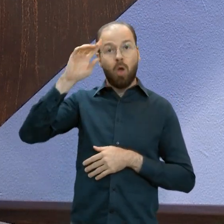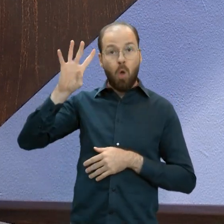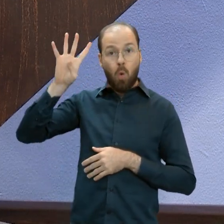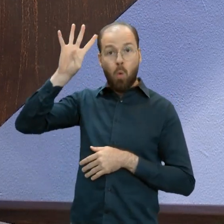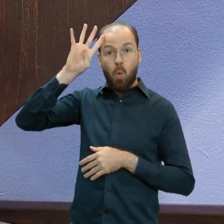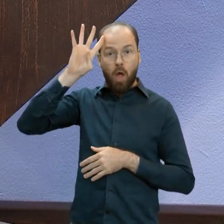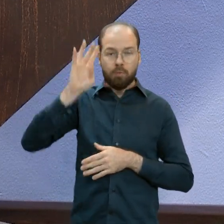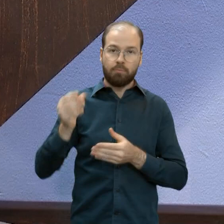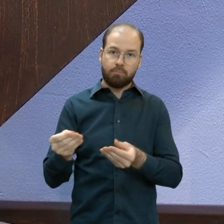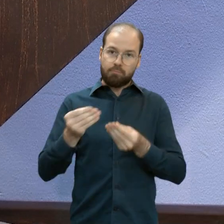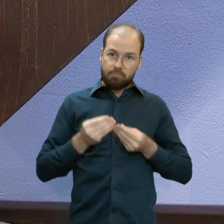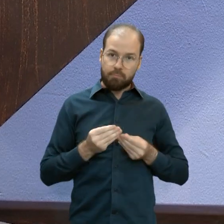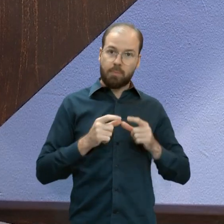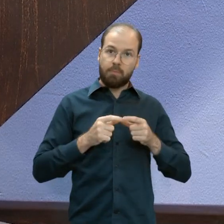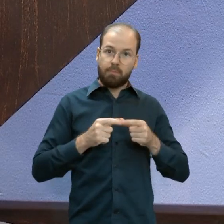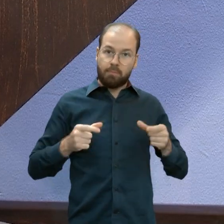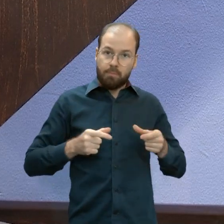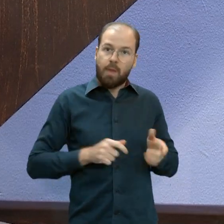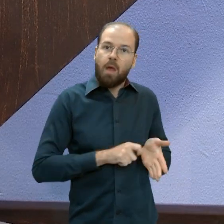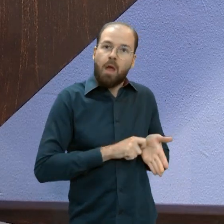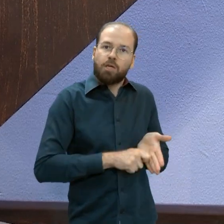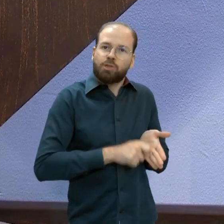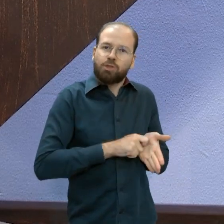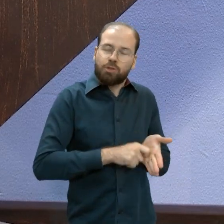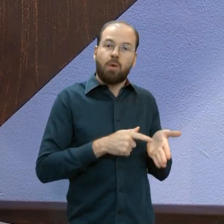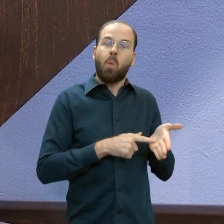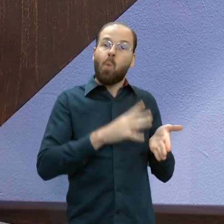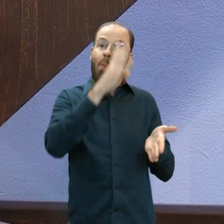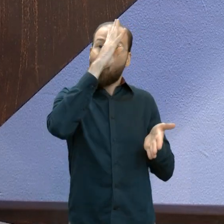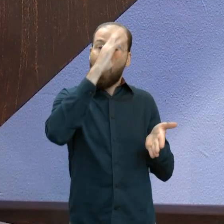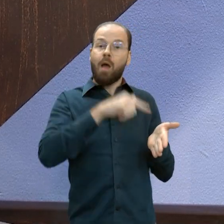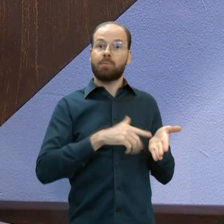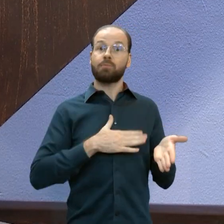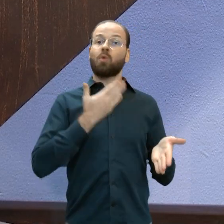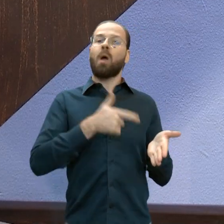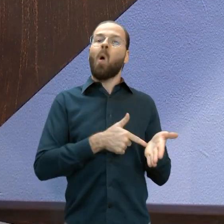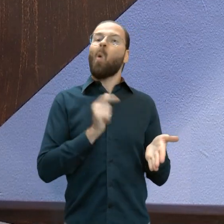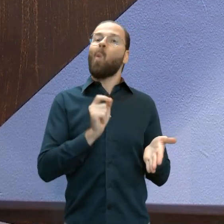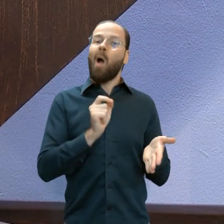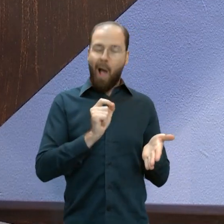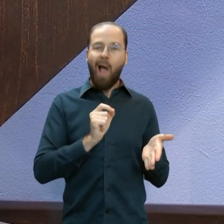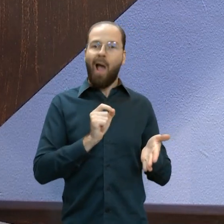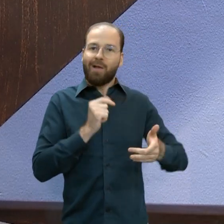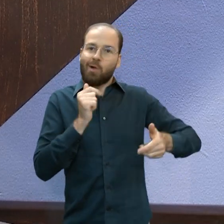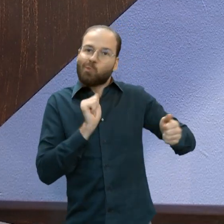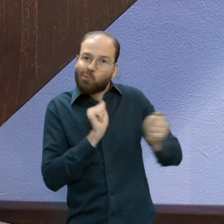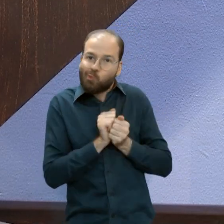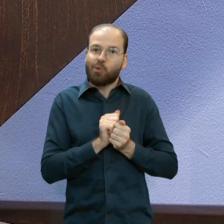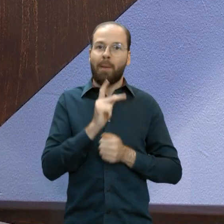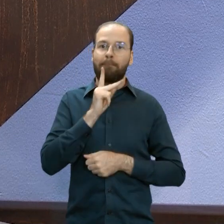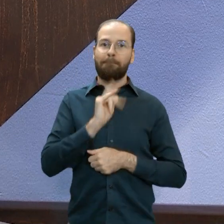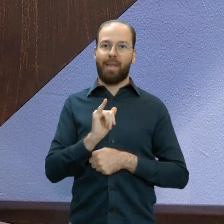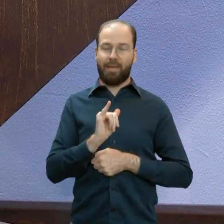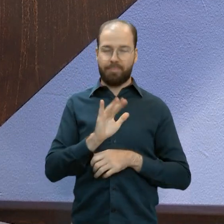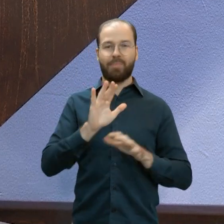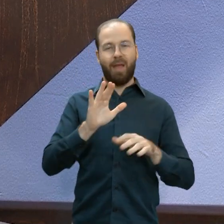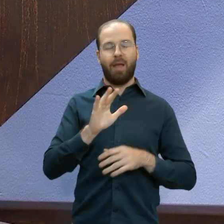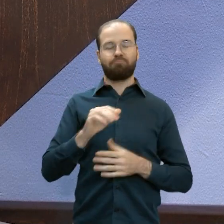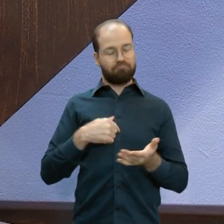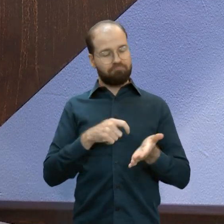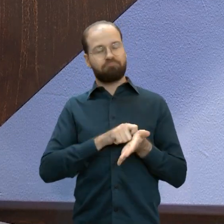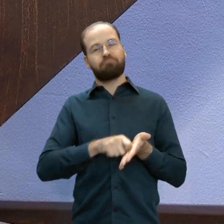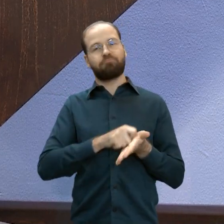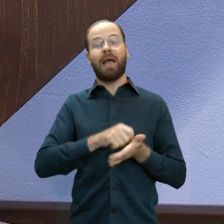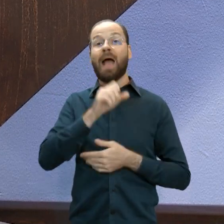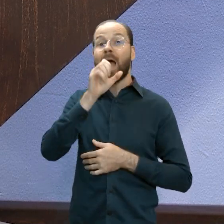seu pai. E aí, o mais engraçado que na terça-feira, no sábado, nós fizemos, né?